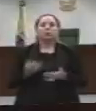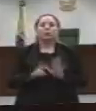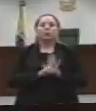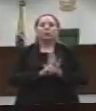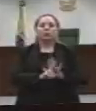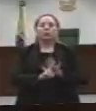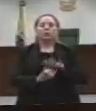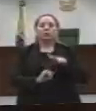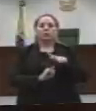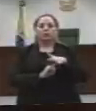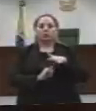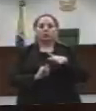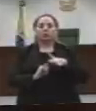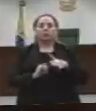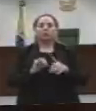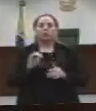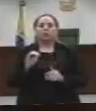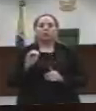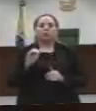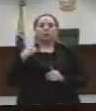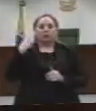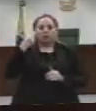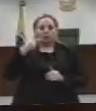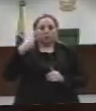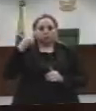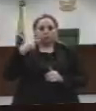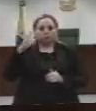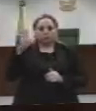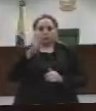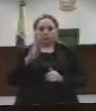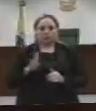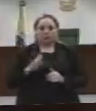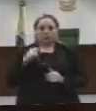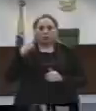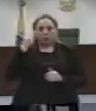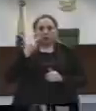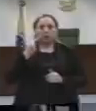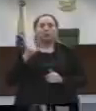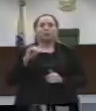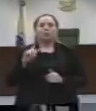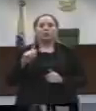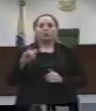dos Advogados brasileiros o advogado Gilberto Antônio Viana